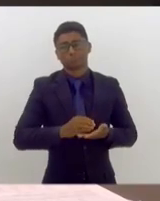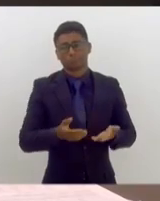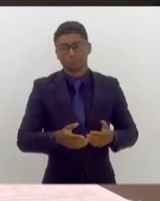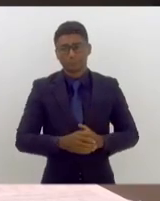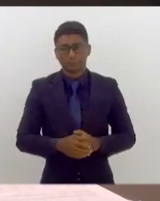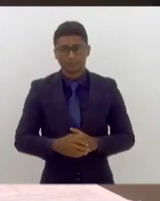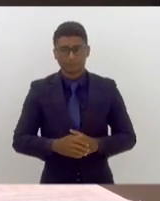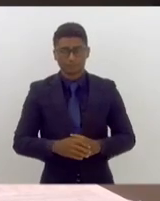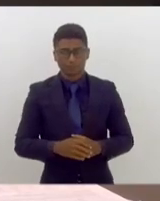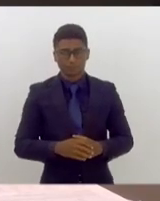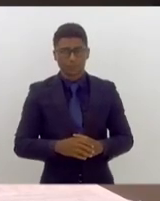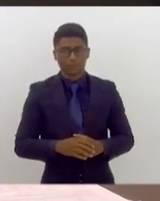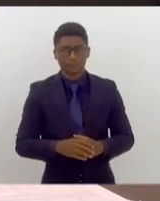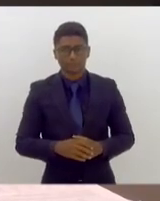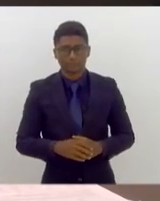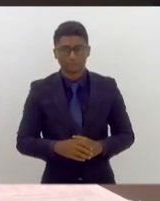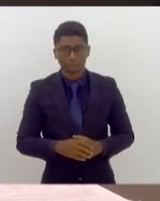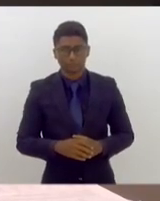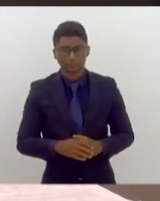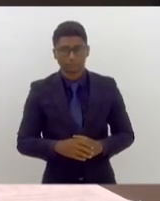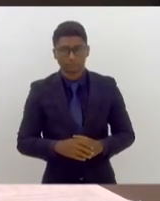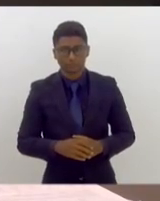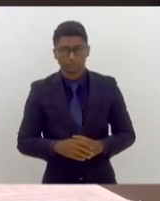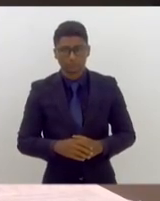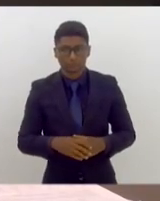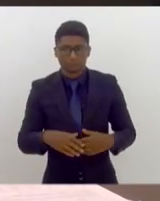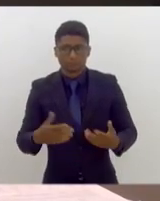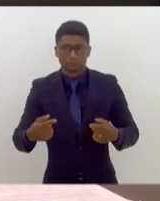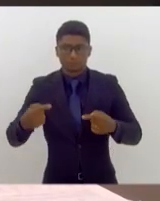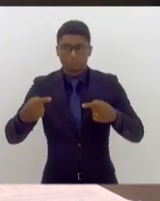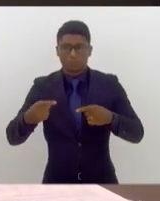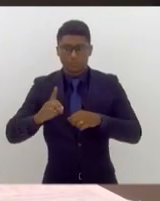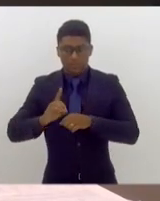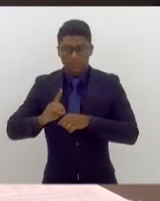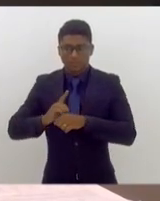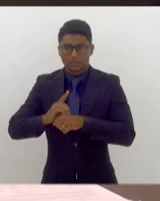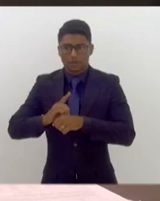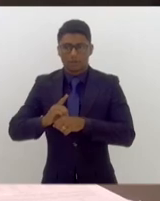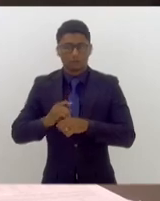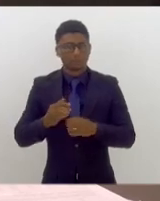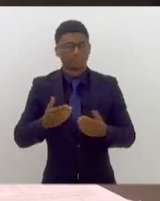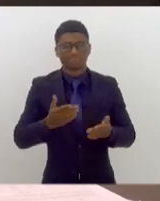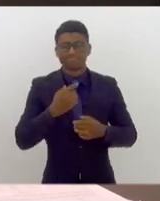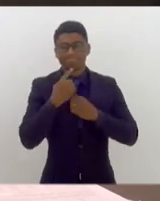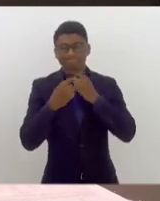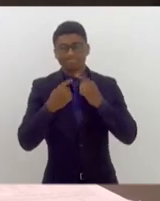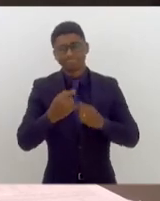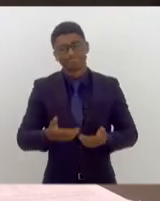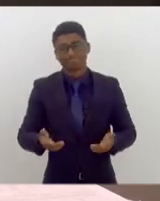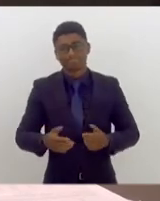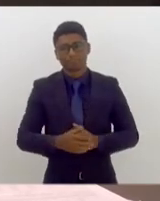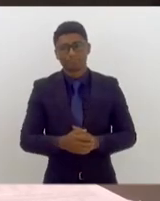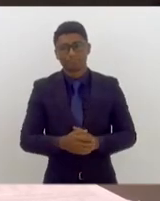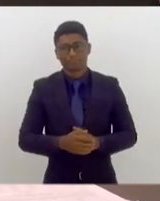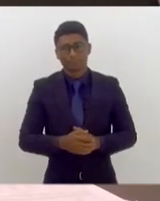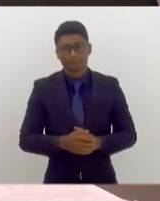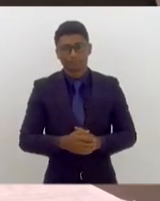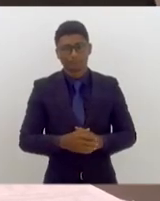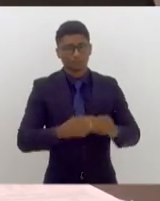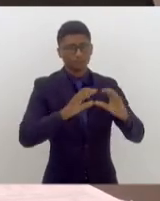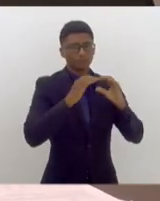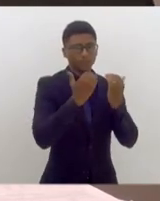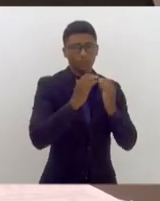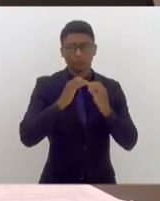para consolidar essa política digital para as demais comunidades que precisam